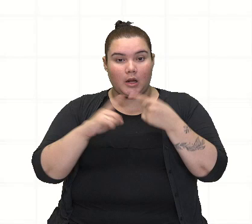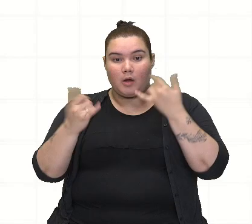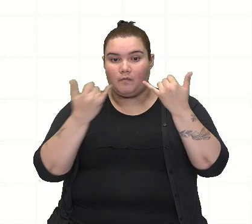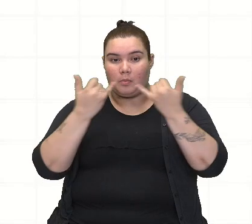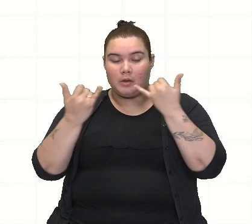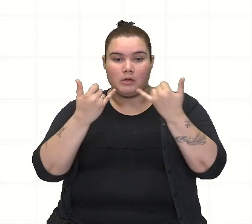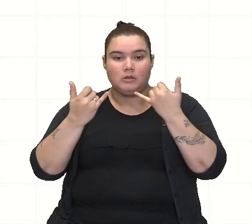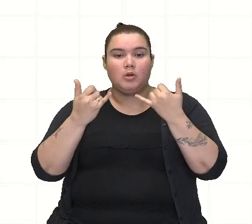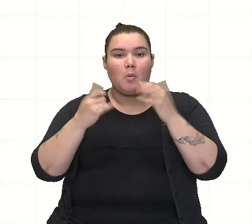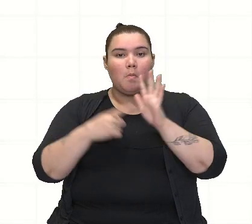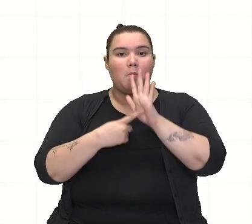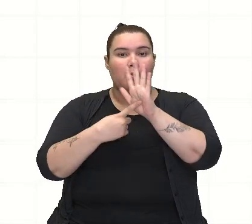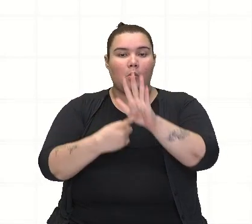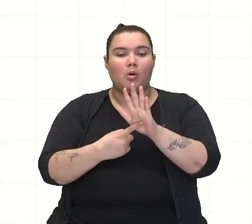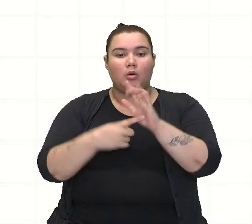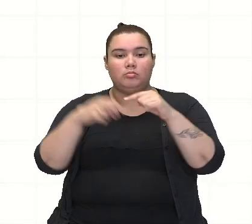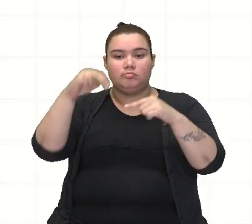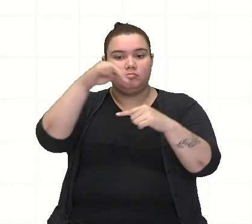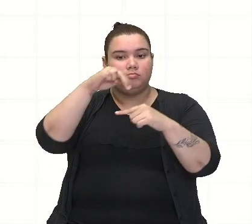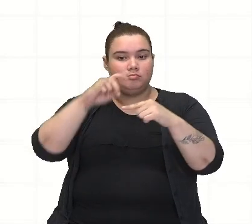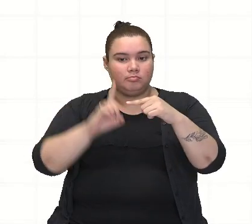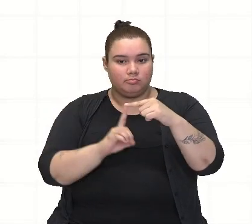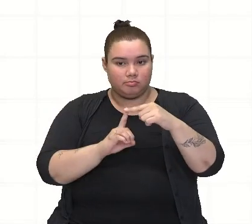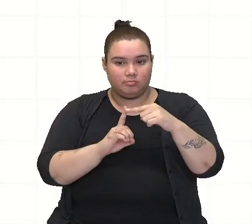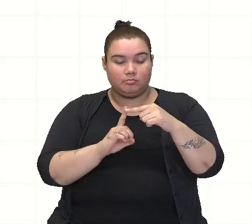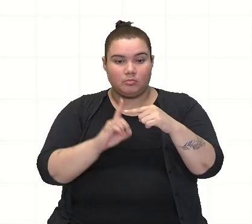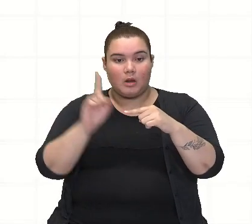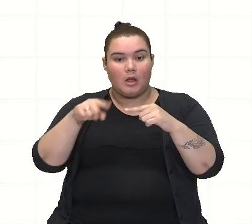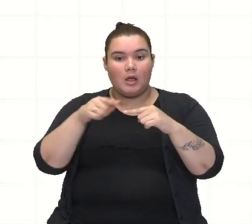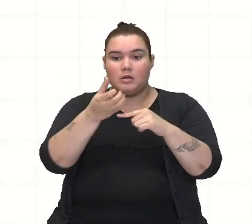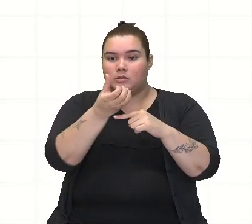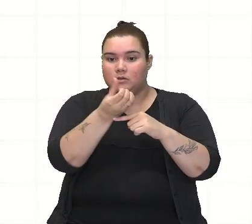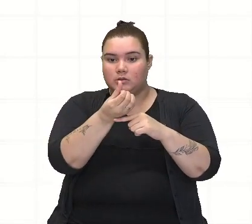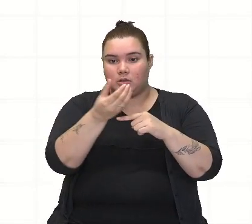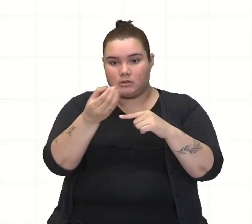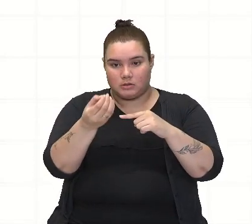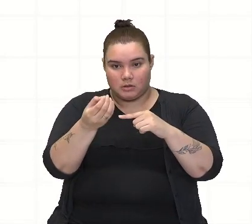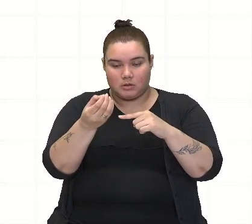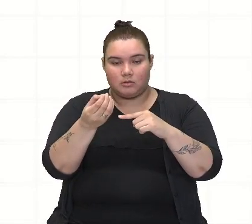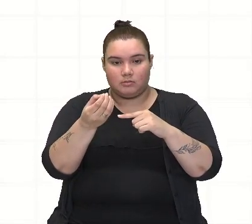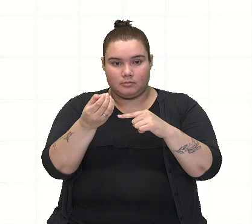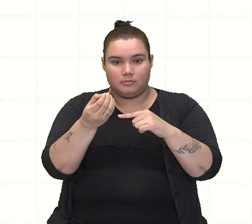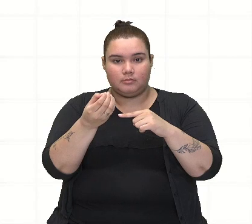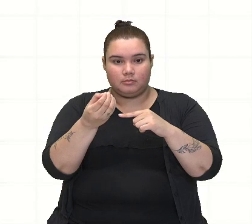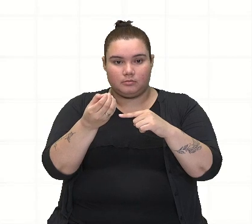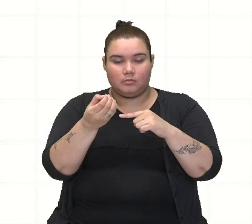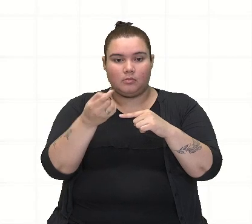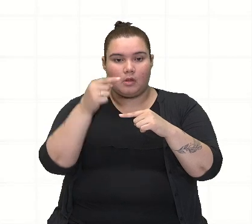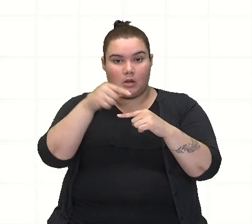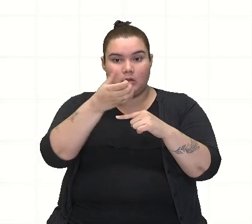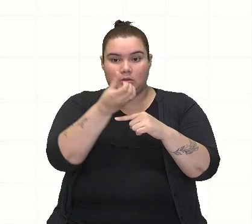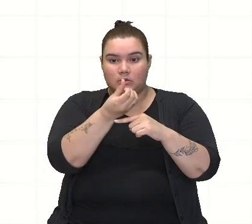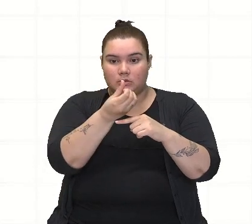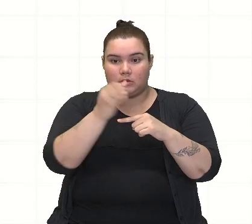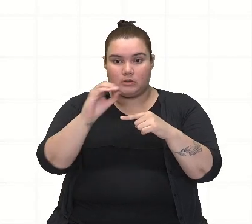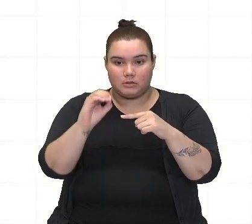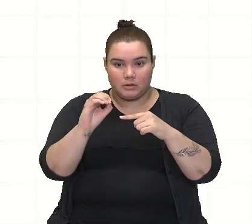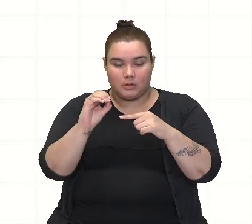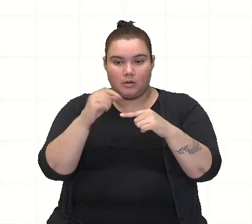a seguinte razão. Olha qual foi a razão. 60 está, você pode ler assim,